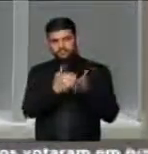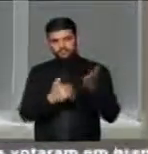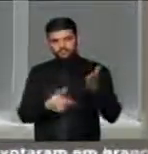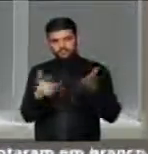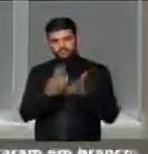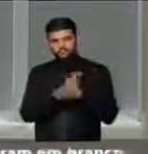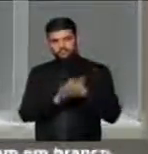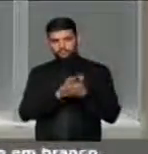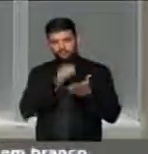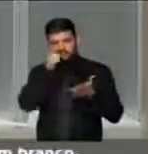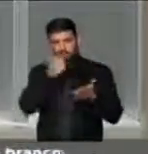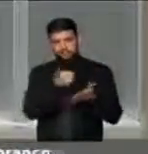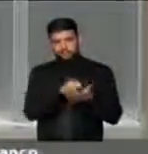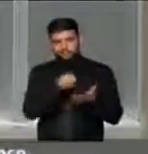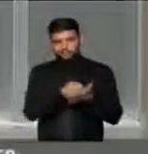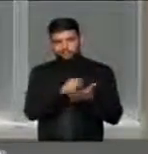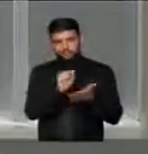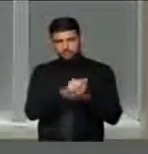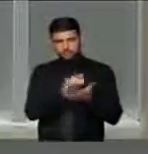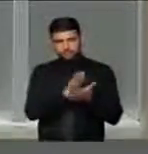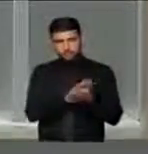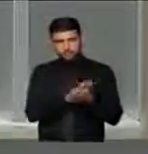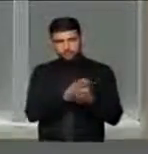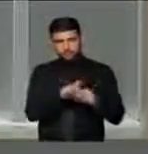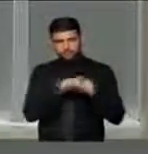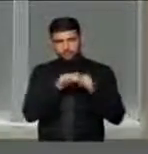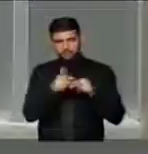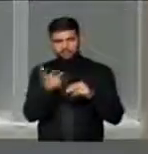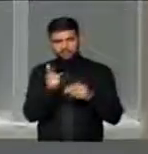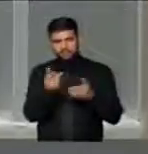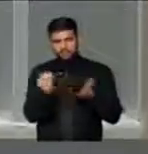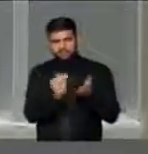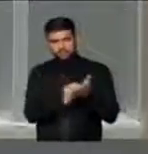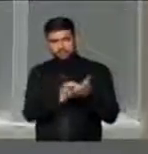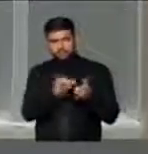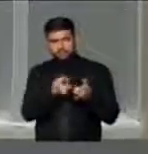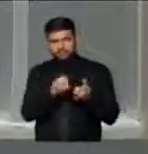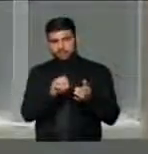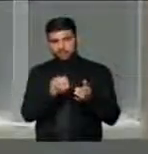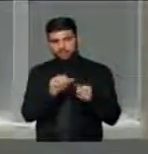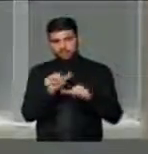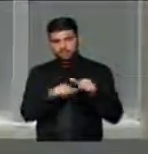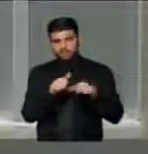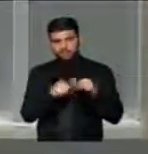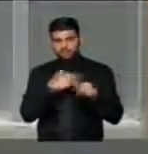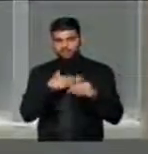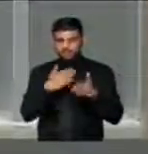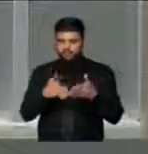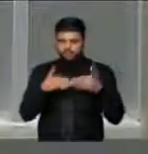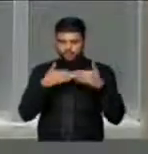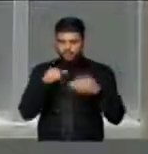não há previsão de punição de multa apenas por não ter esse item. Tem que ser corrigido. Então fica o meu